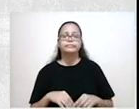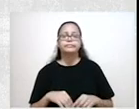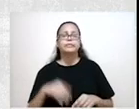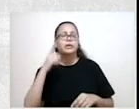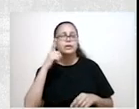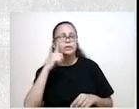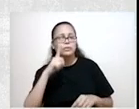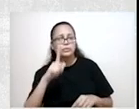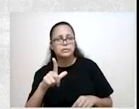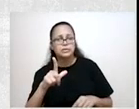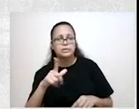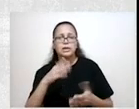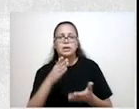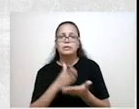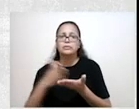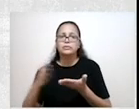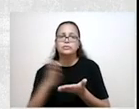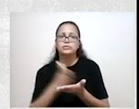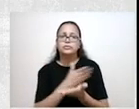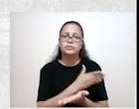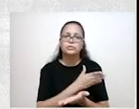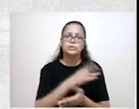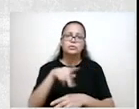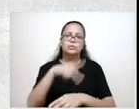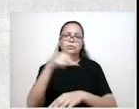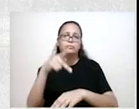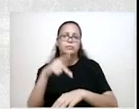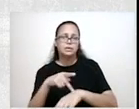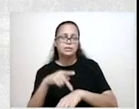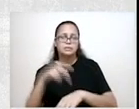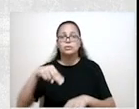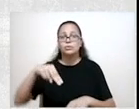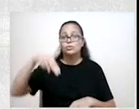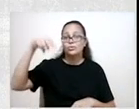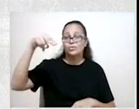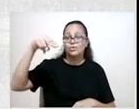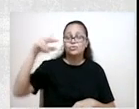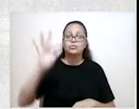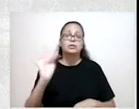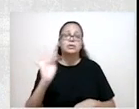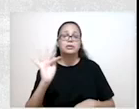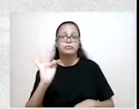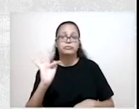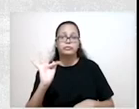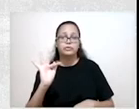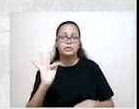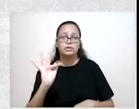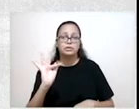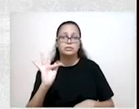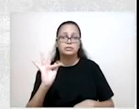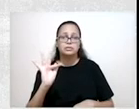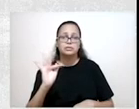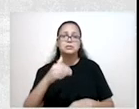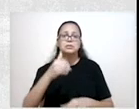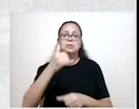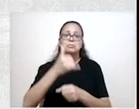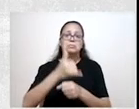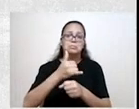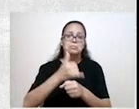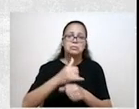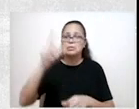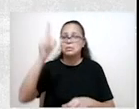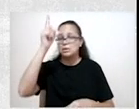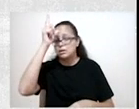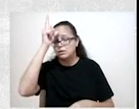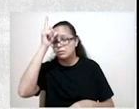e dividiram o país. A região norte da França tornou-se área de administração alemã, e no sul